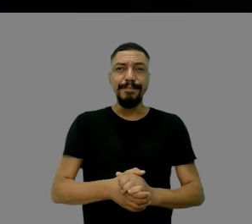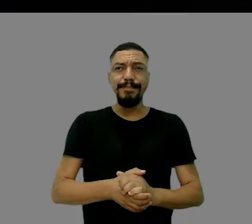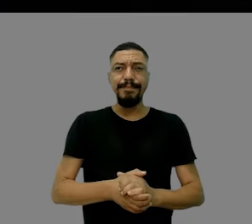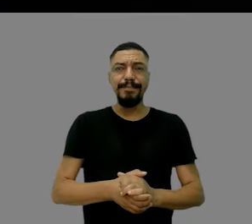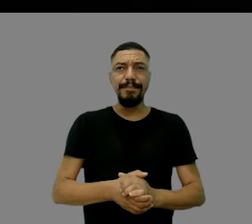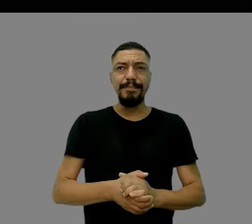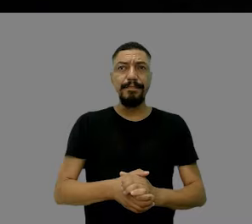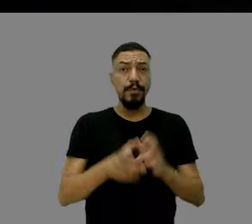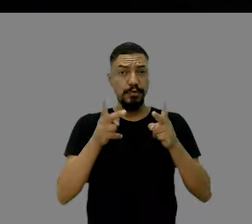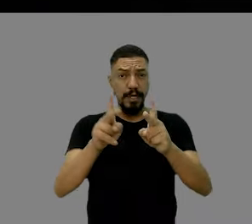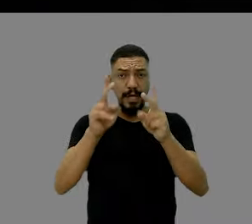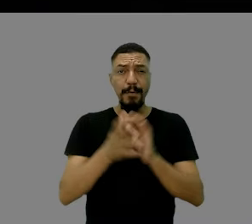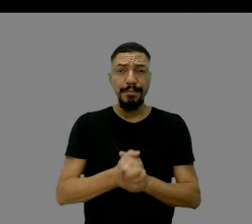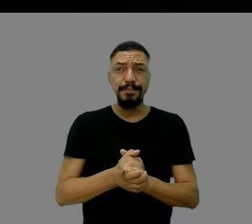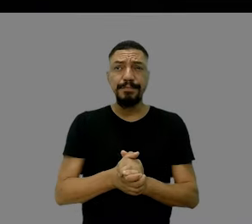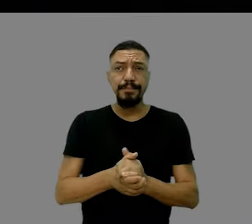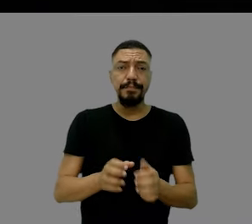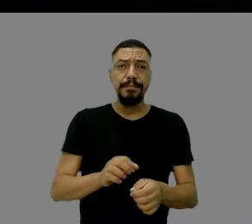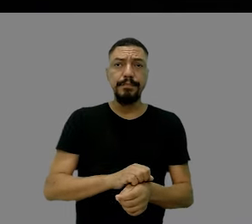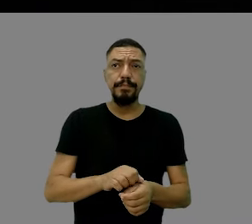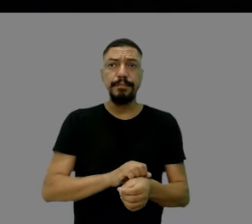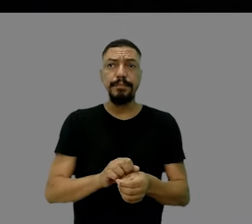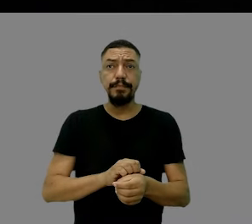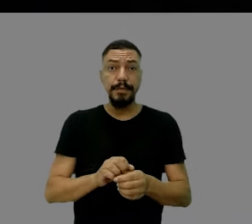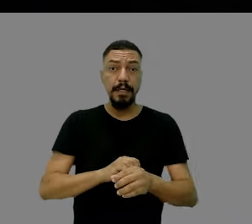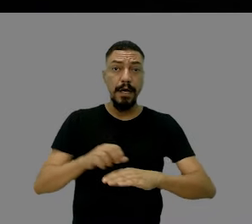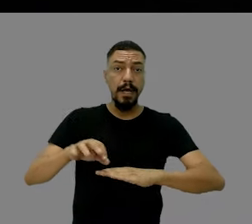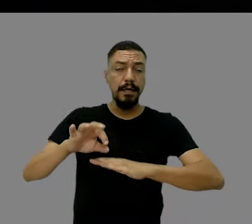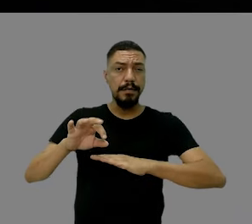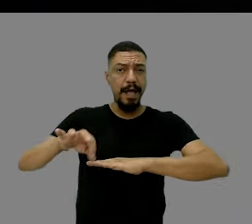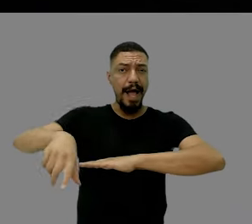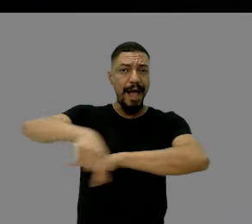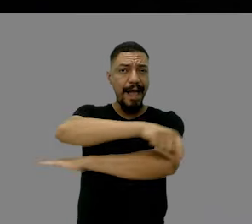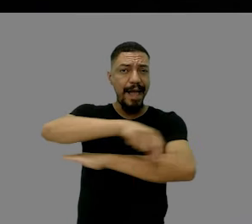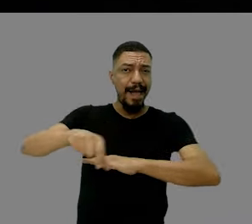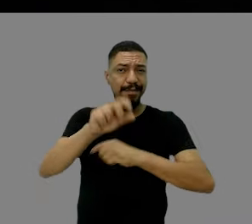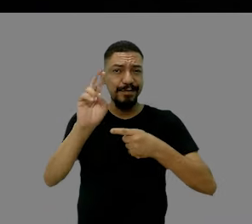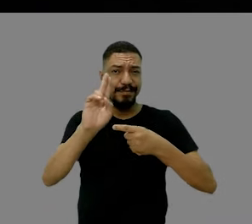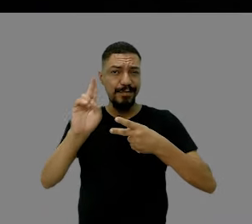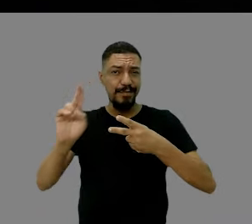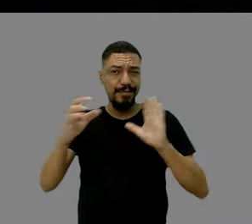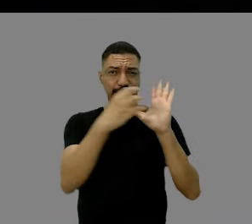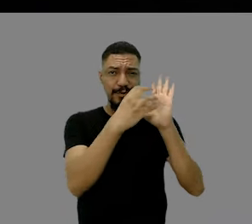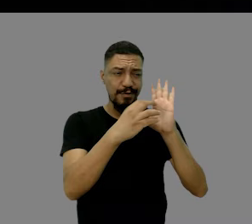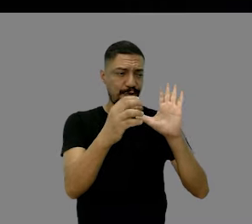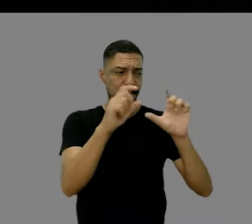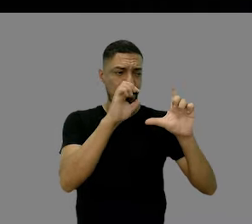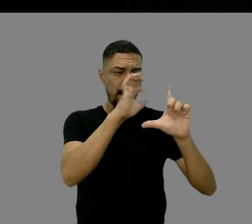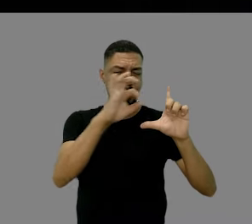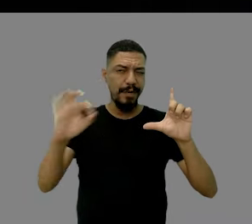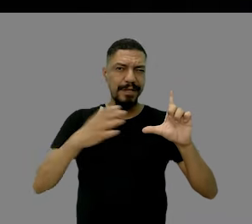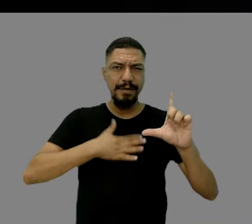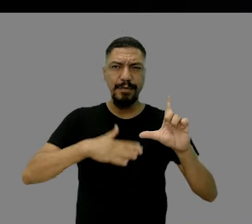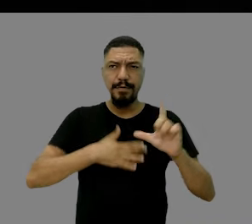vamos seguir, então, depois das notas. A régua de logos é o mais tranquilo, né? Eu tinha posto no início por isso. Vamos passar pelas notas